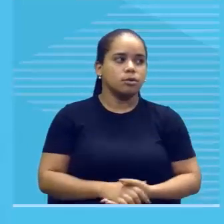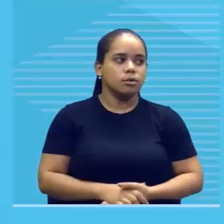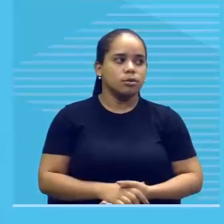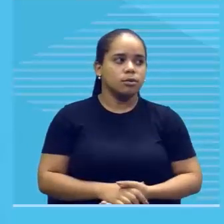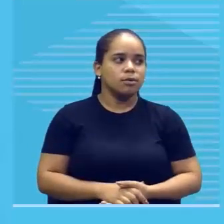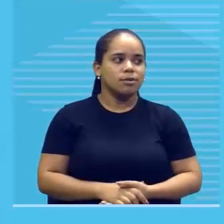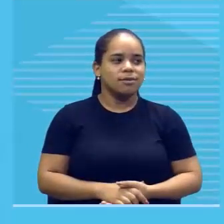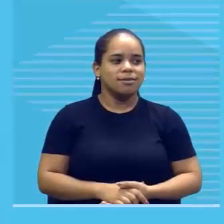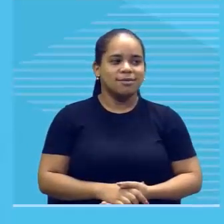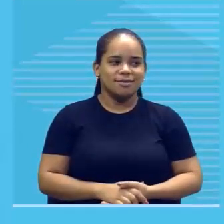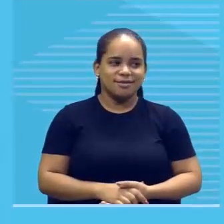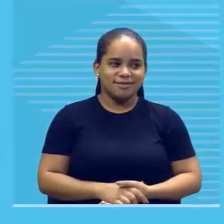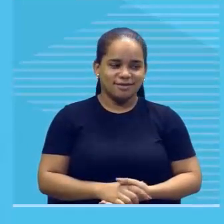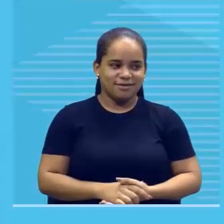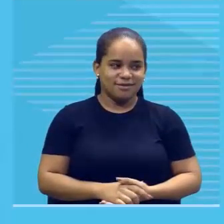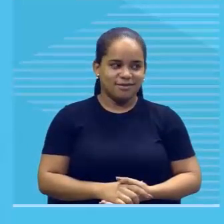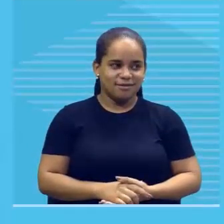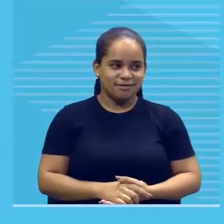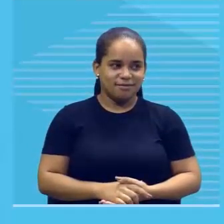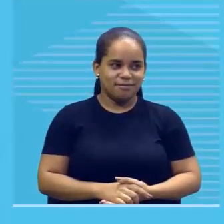variável está em dias